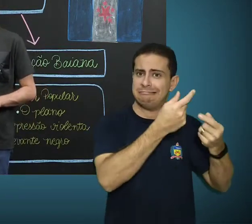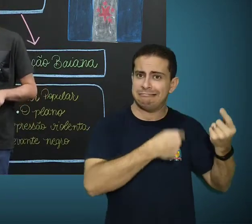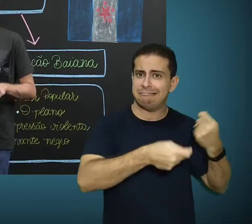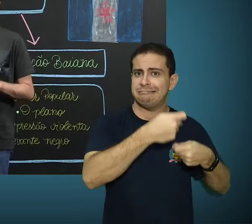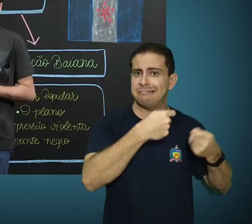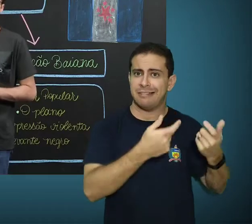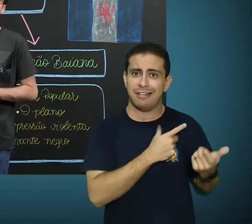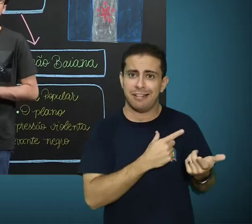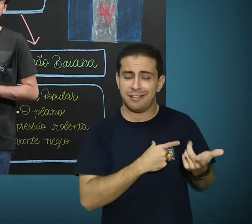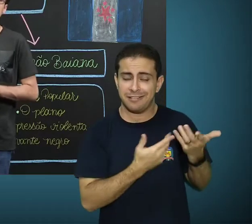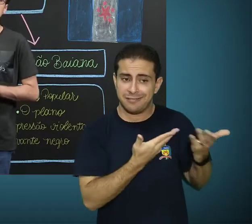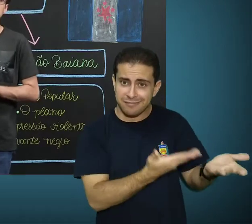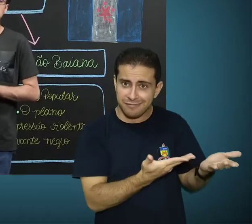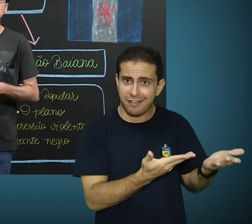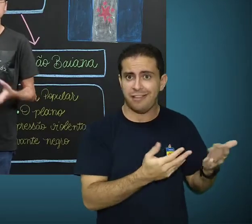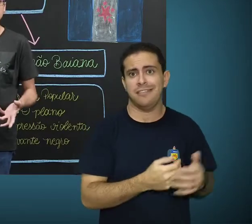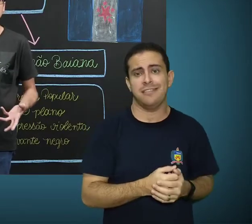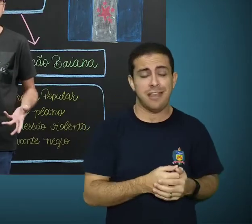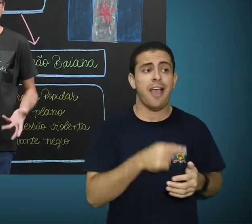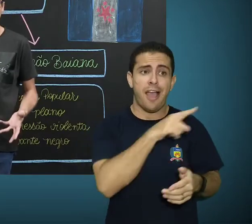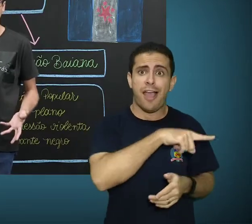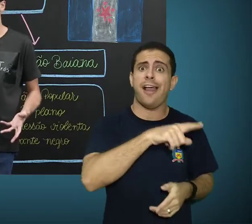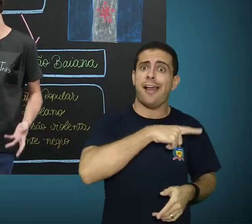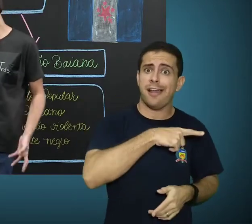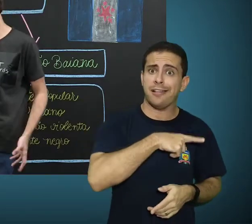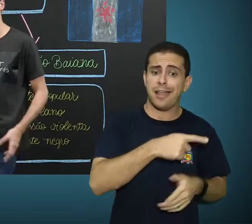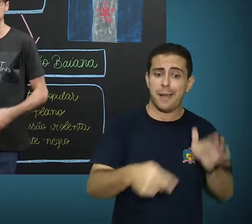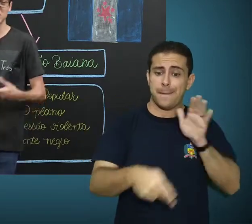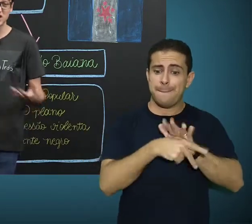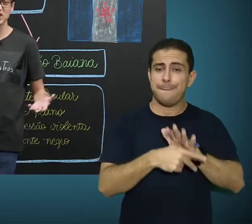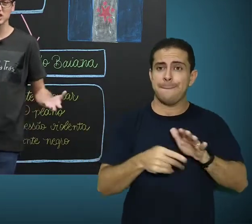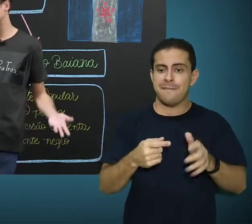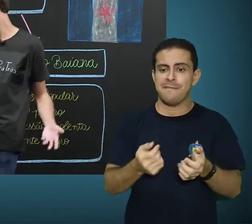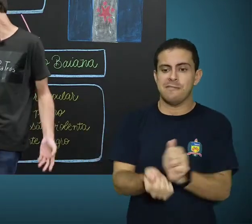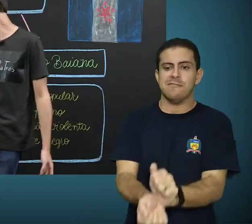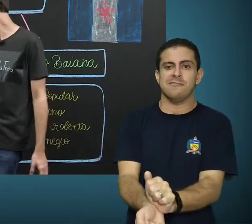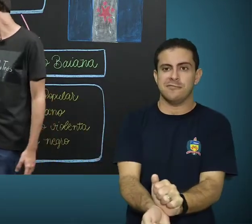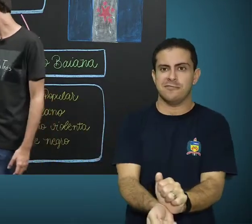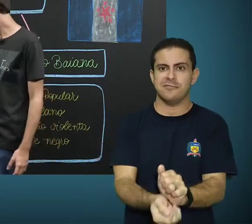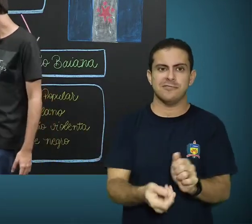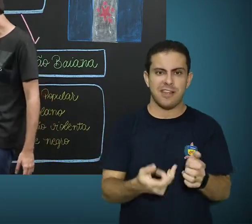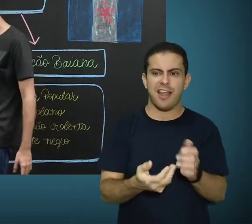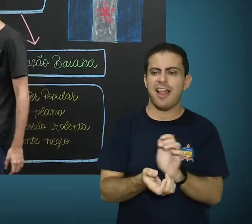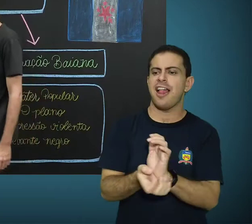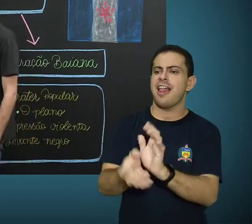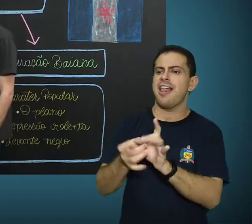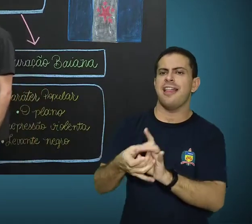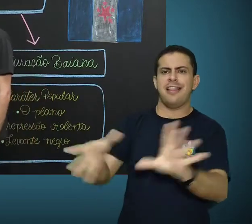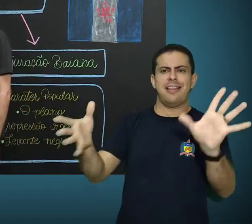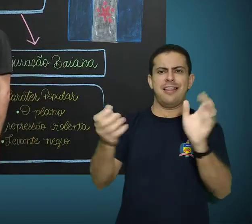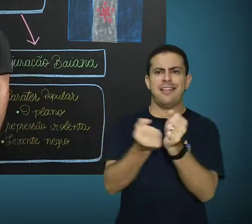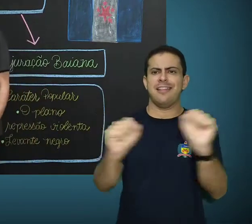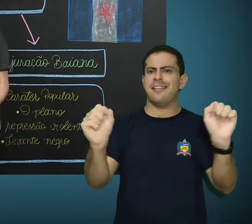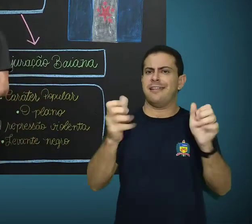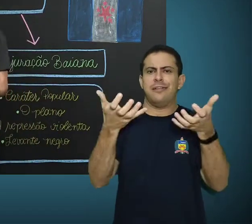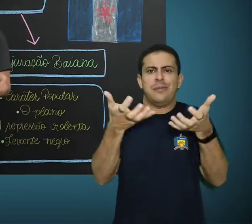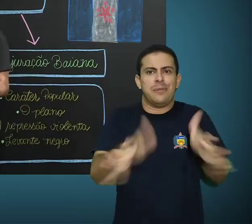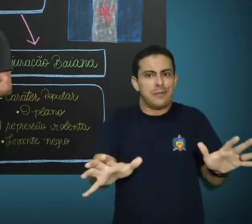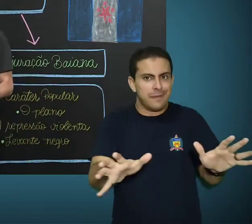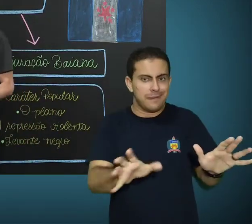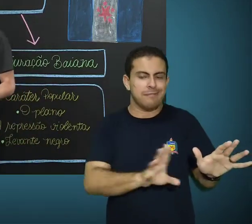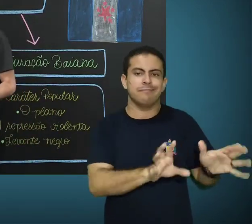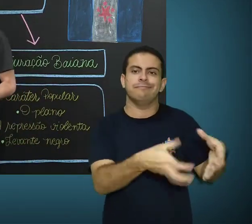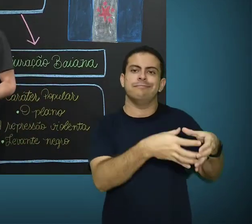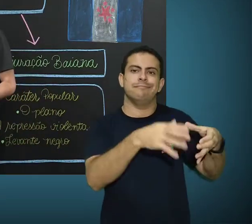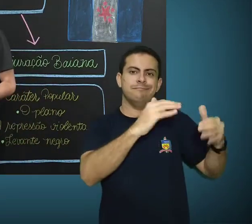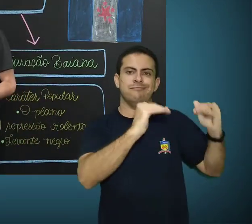dominante, que era possuidora de escravos, vamos dizer assim, ou seja, tinha escravos. Tá certo. Como é que foi esse